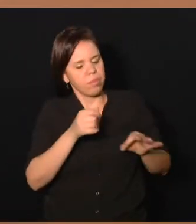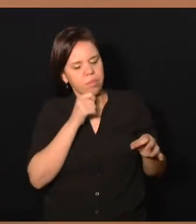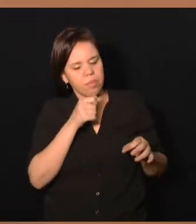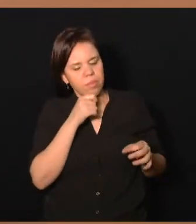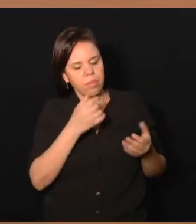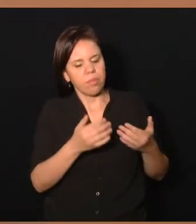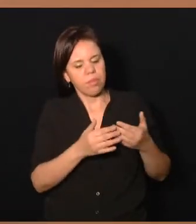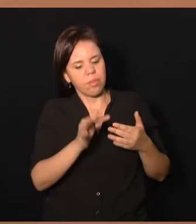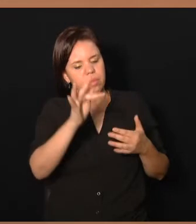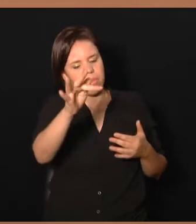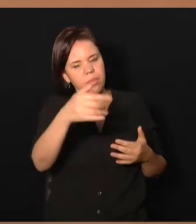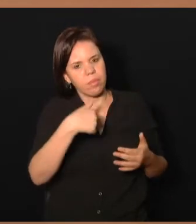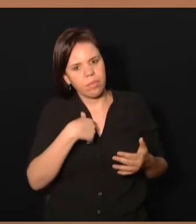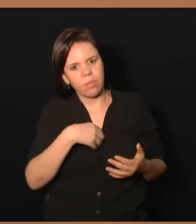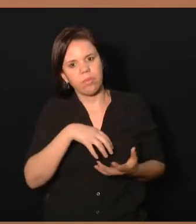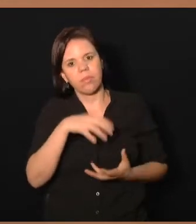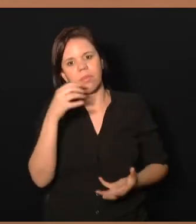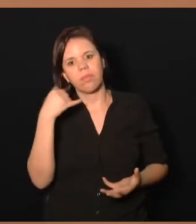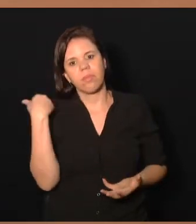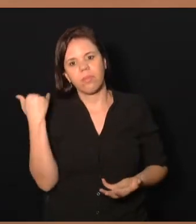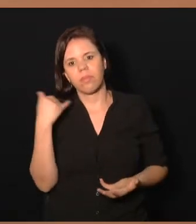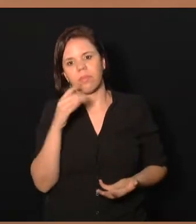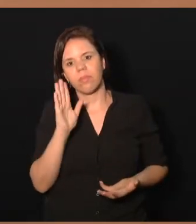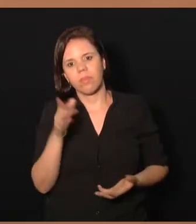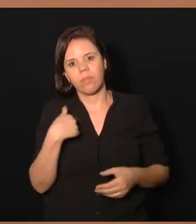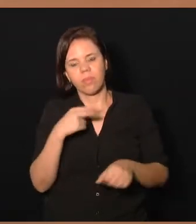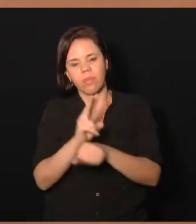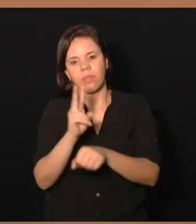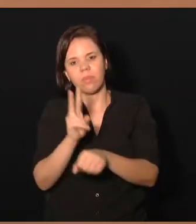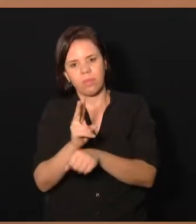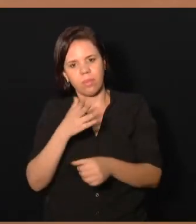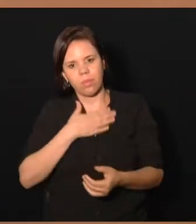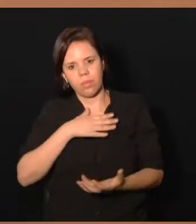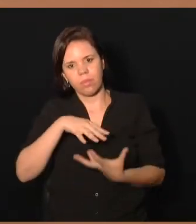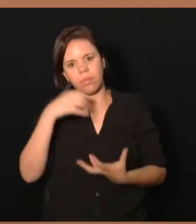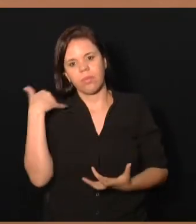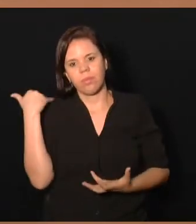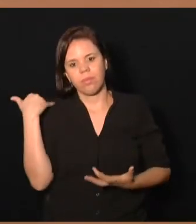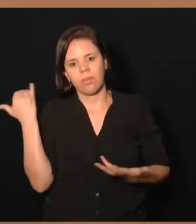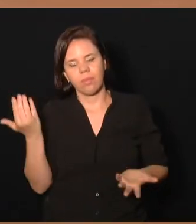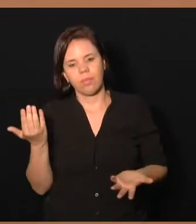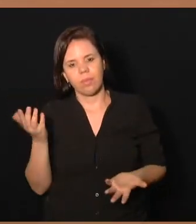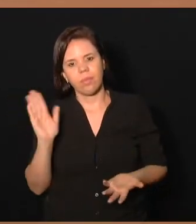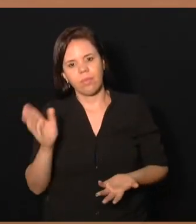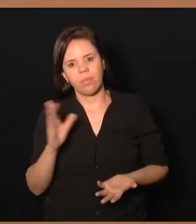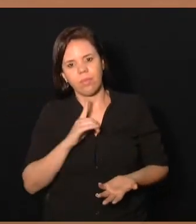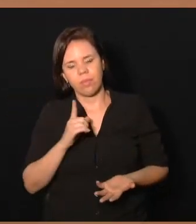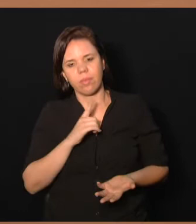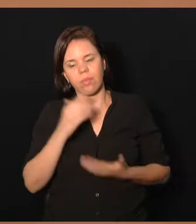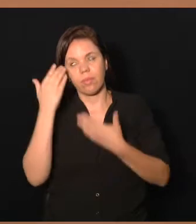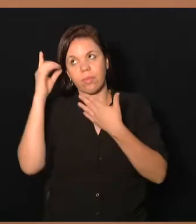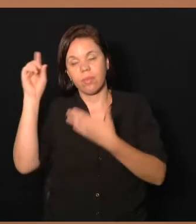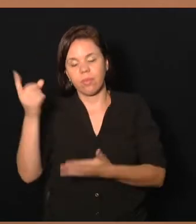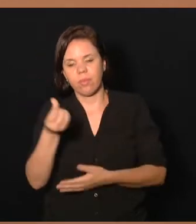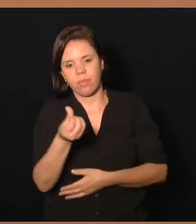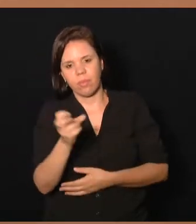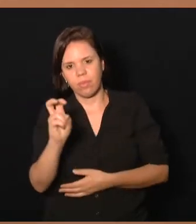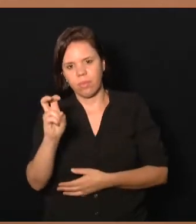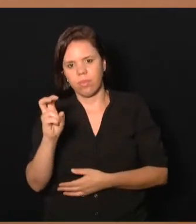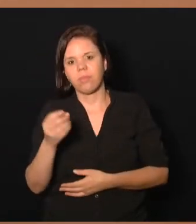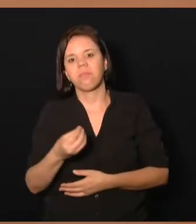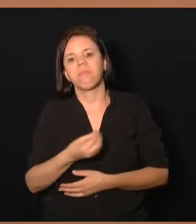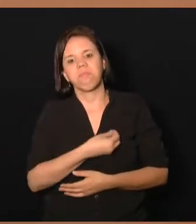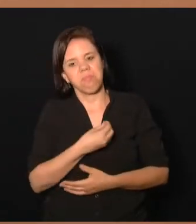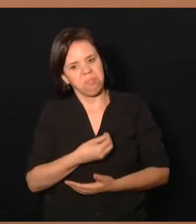espaço para a minha velhice. E hoje não, hoje eu estou cuidando do espaço da minha velhice. Porque eu já tenho, graças a Deus, 65 anos bem